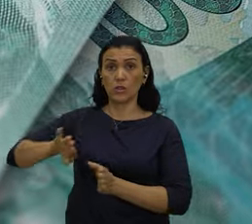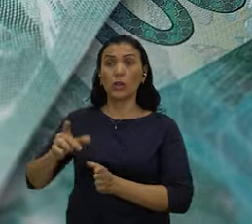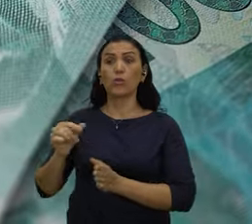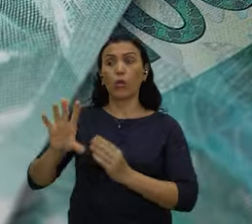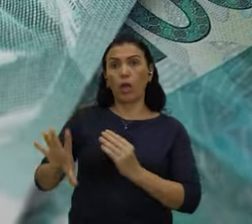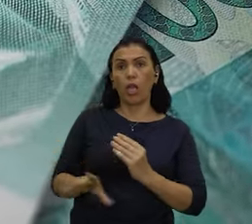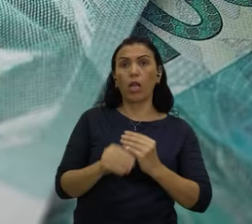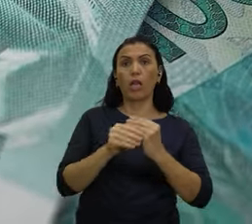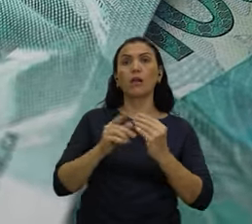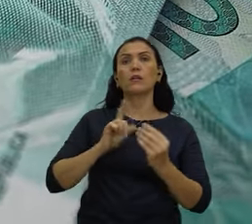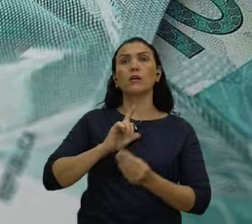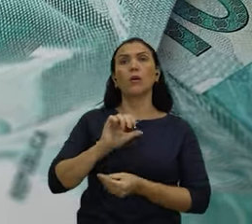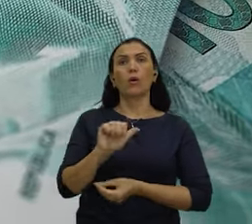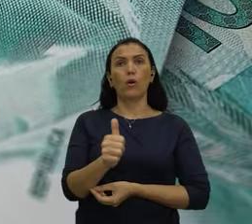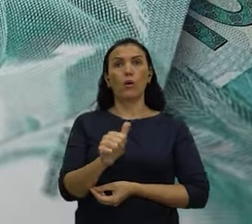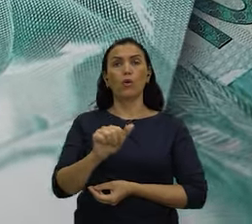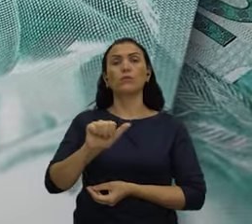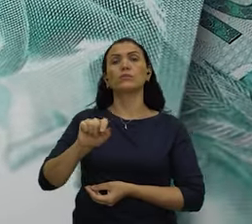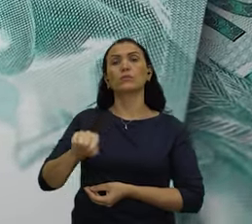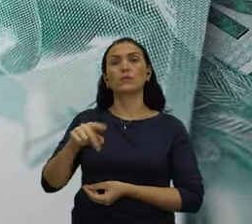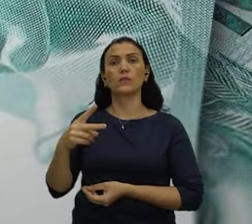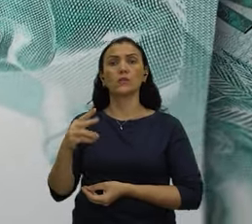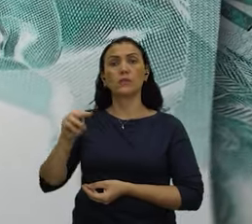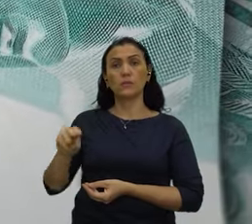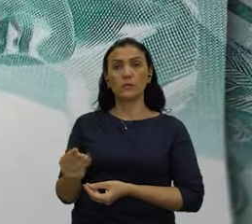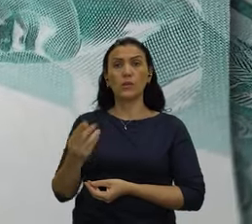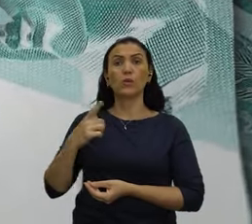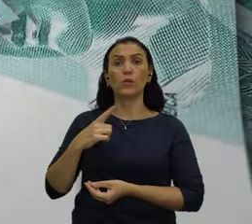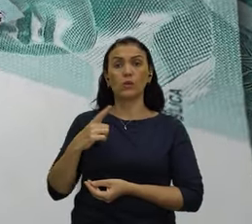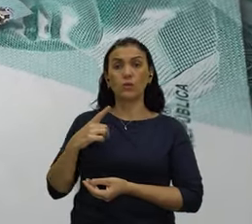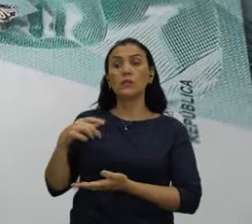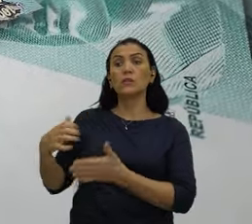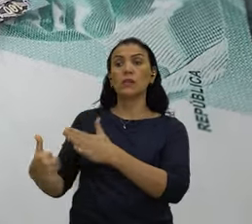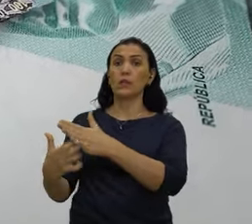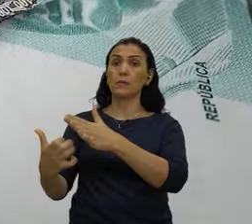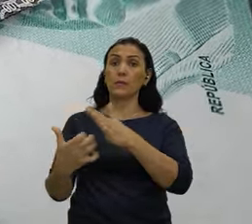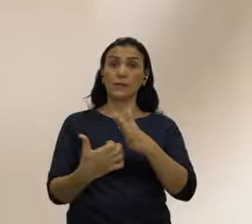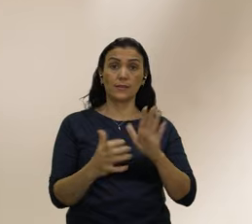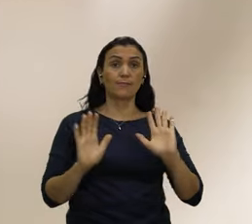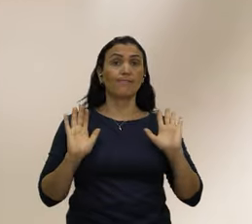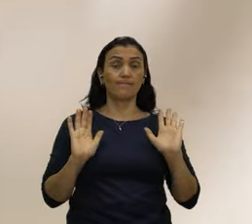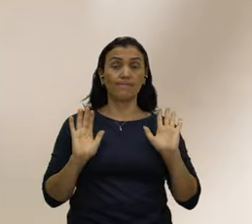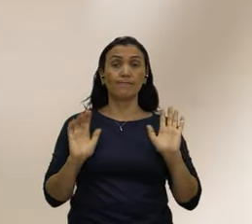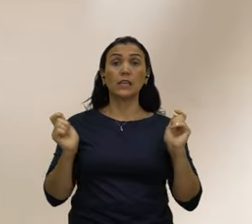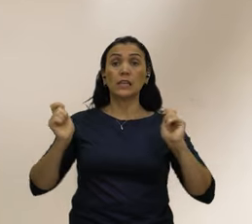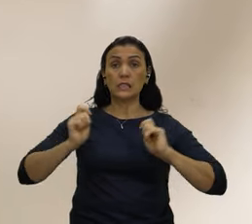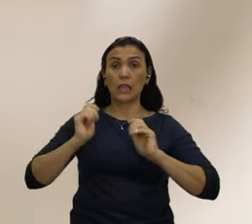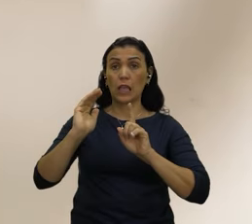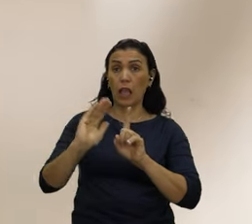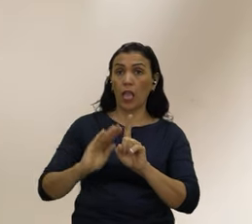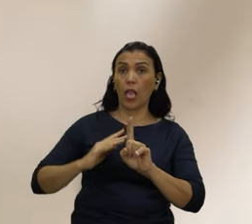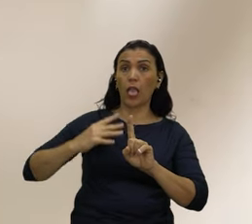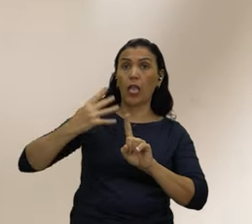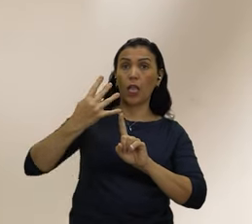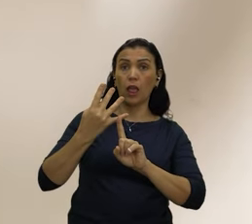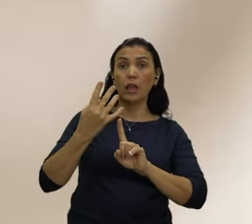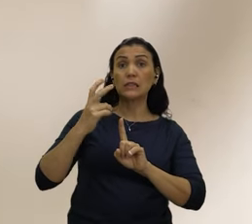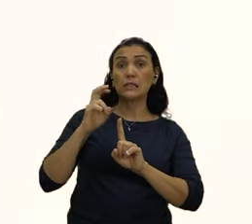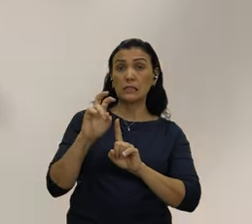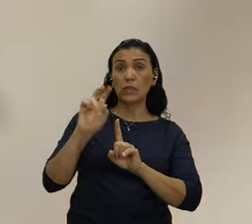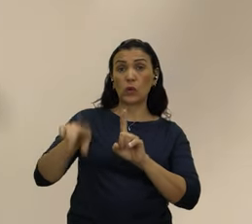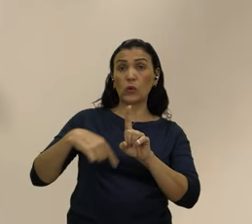geraria um custo adicional de R$ 11,2 bilhões para as distribuidoras, resultando em um aumento de mais